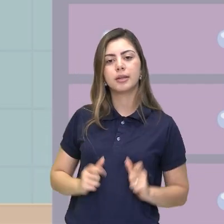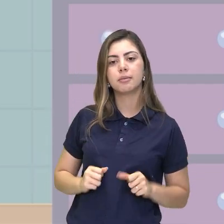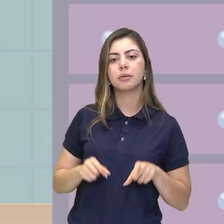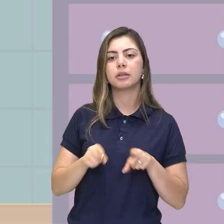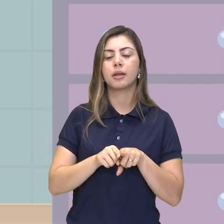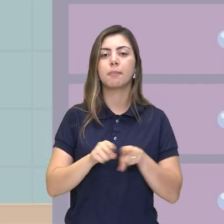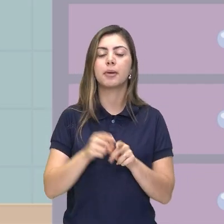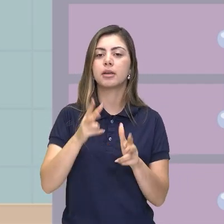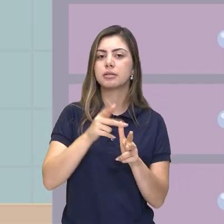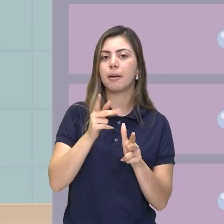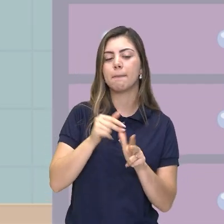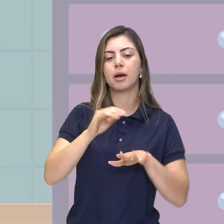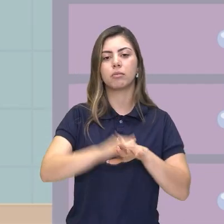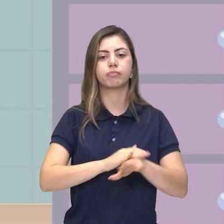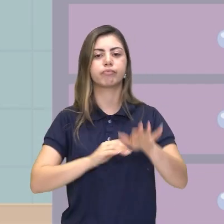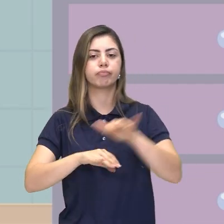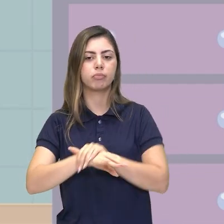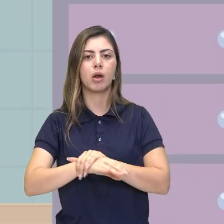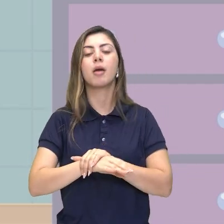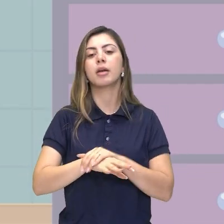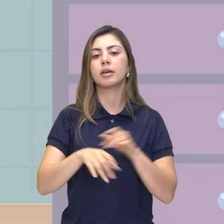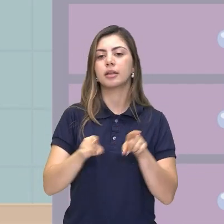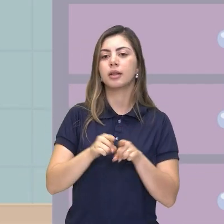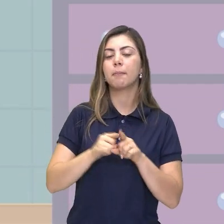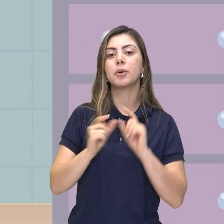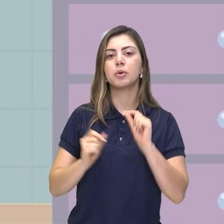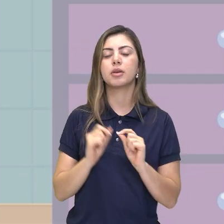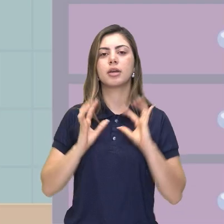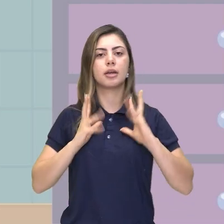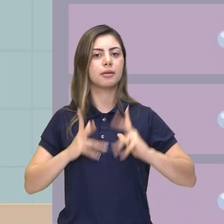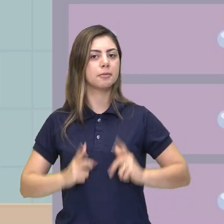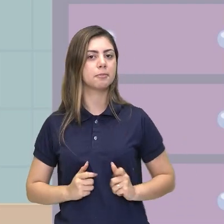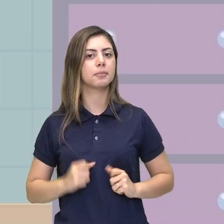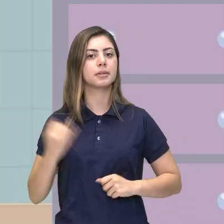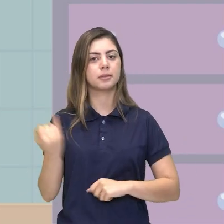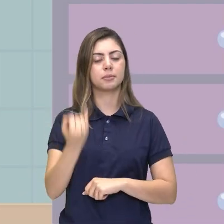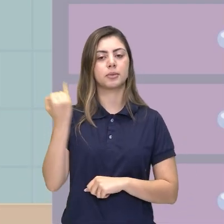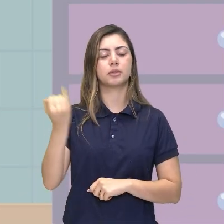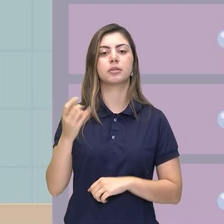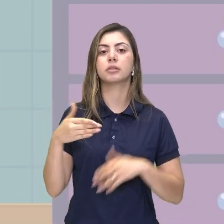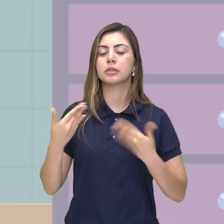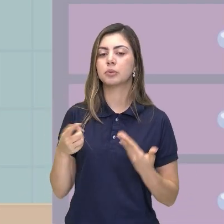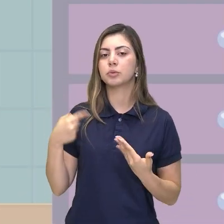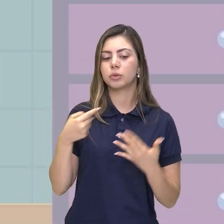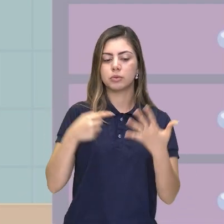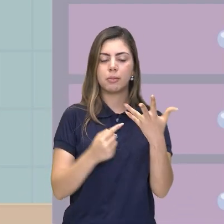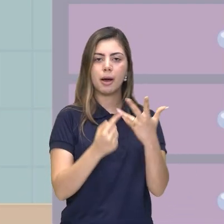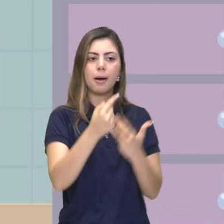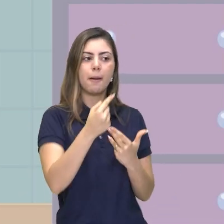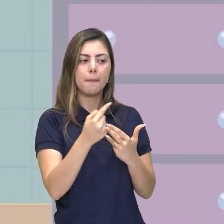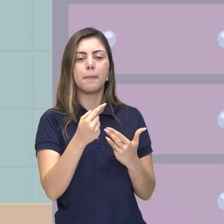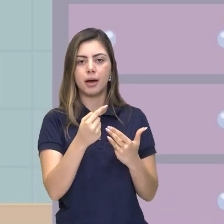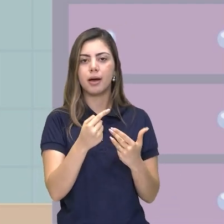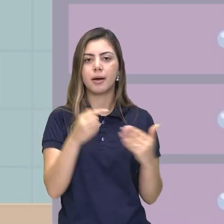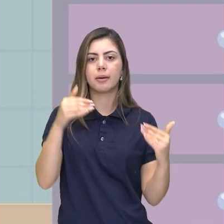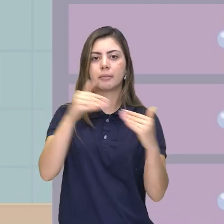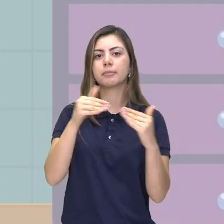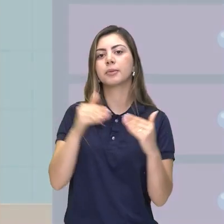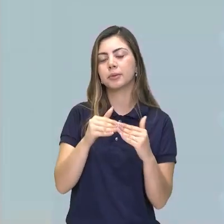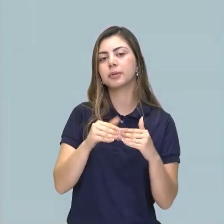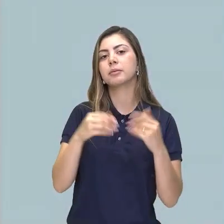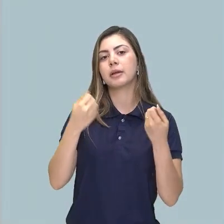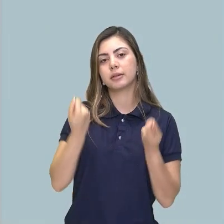contaminado e garantir saneamento básico também são medidas importantes. A prevenção é a melhor forma de evitar a